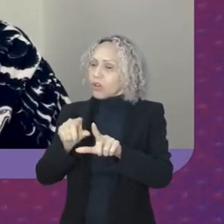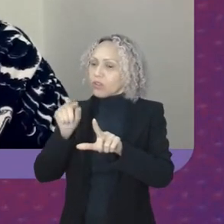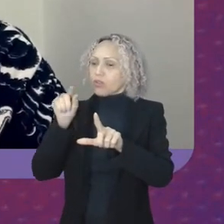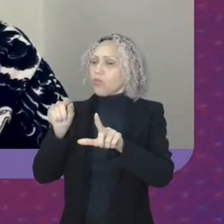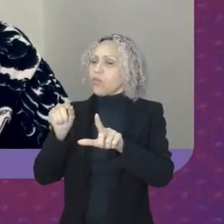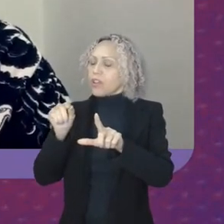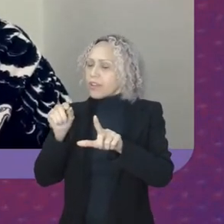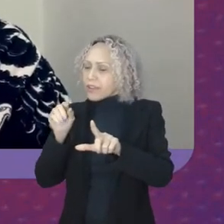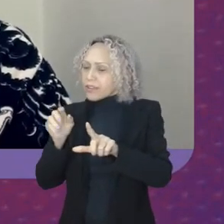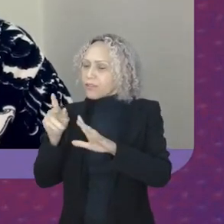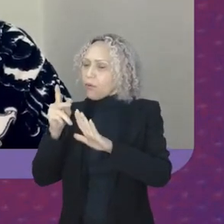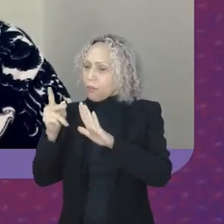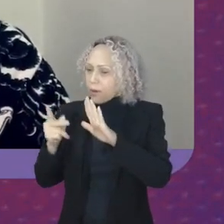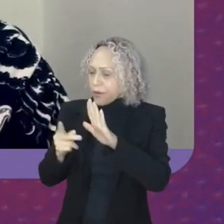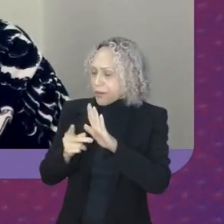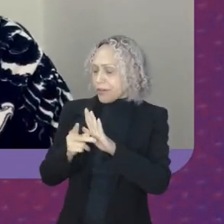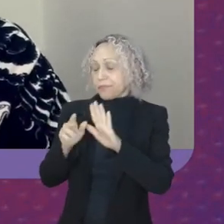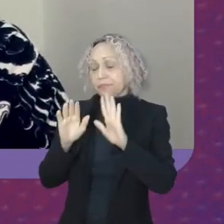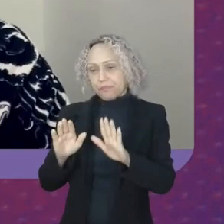do Ministério,